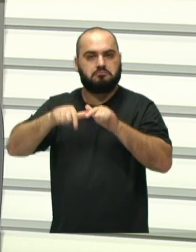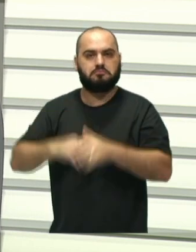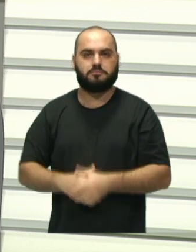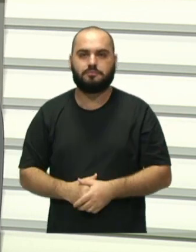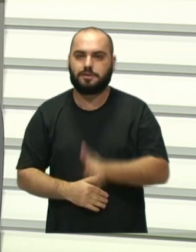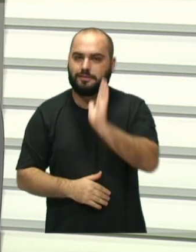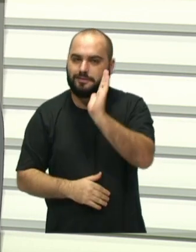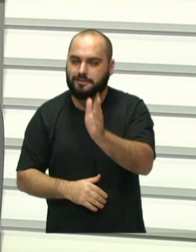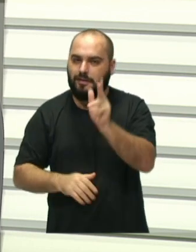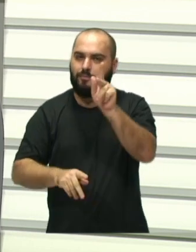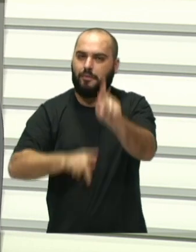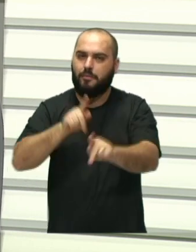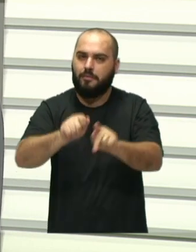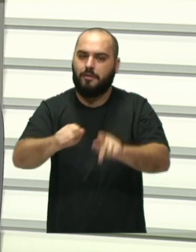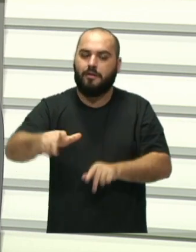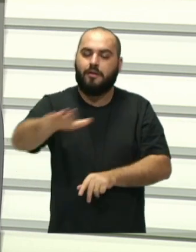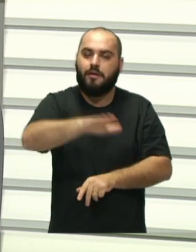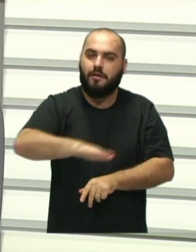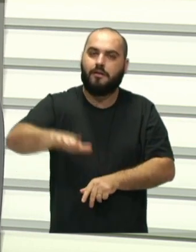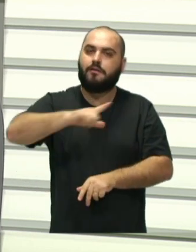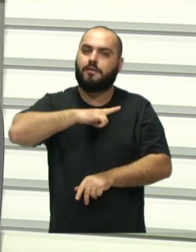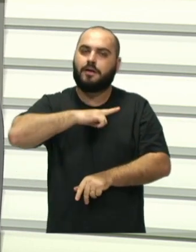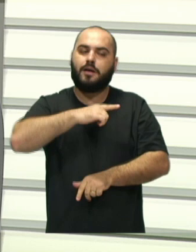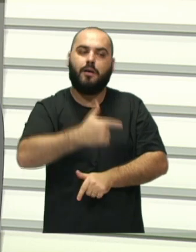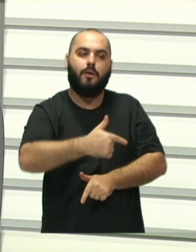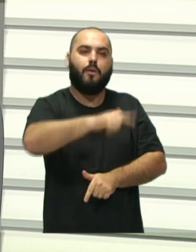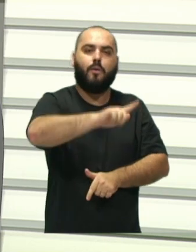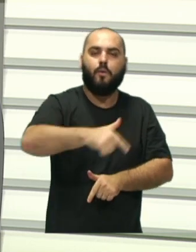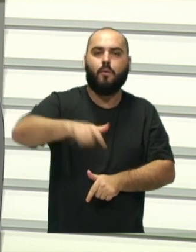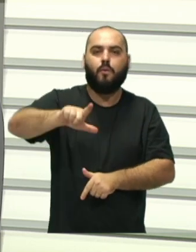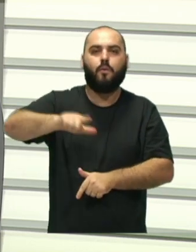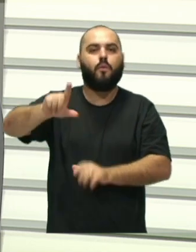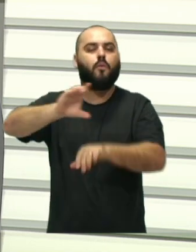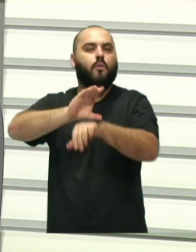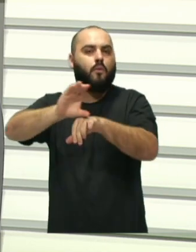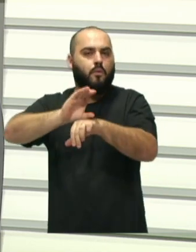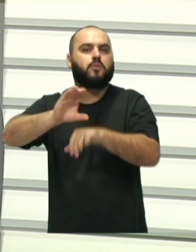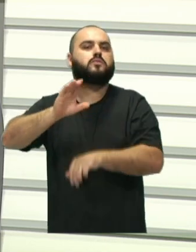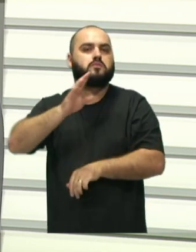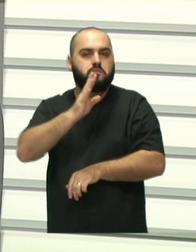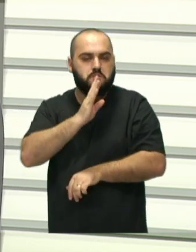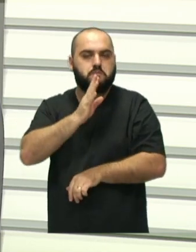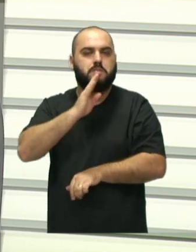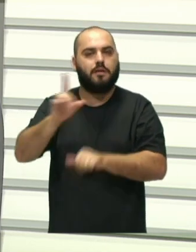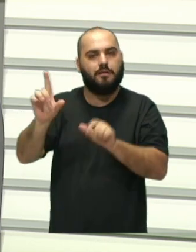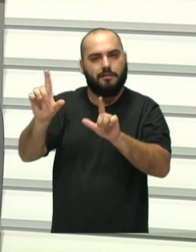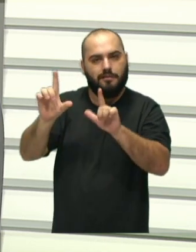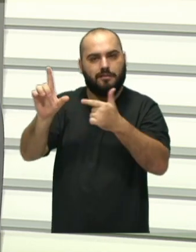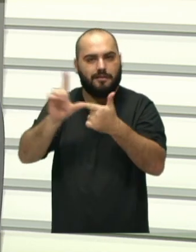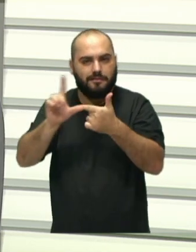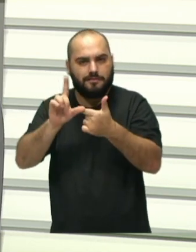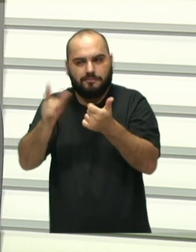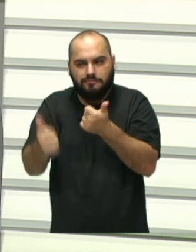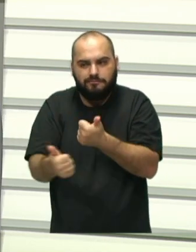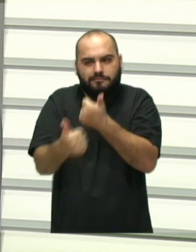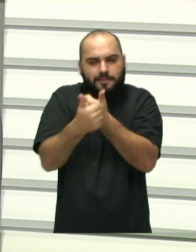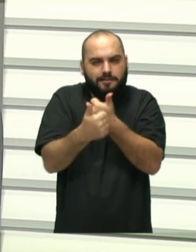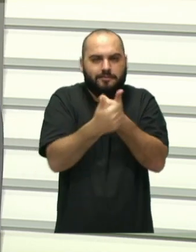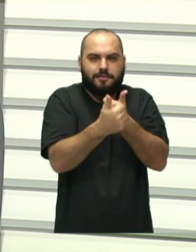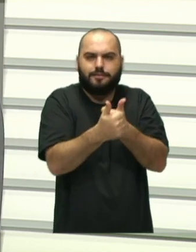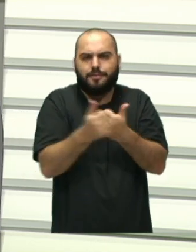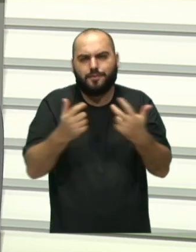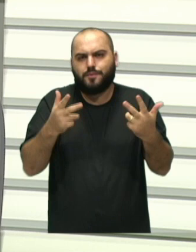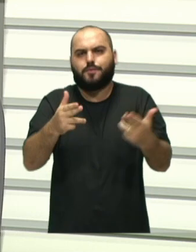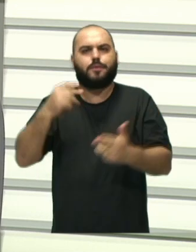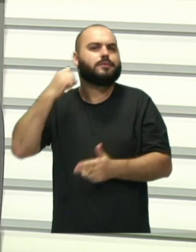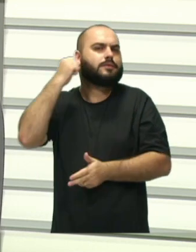a população em geral nós vamos ter outros cursos também para que eles possam conhecer o legislativo se aproximar e ter oportunidade como Senado